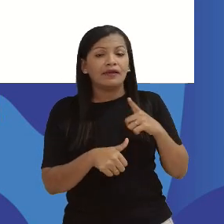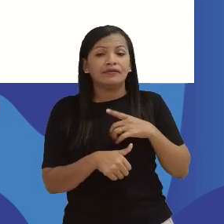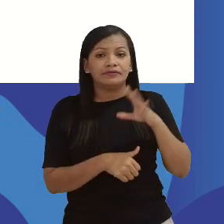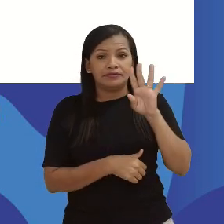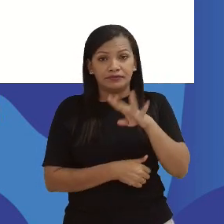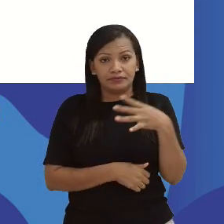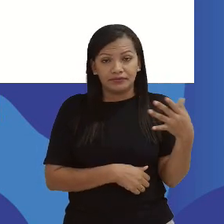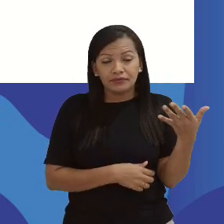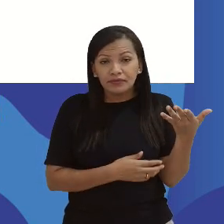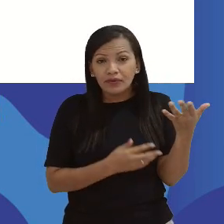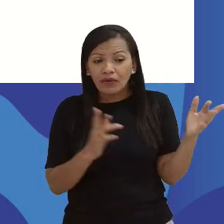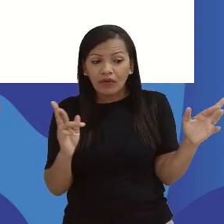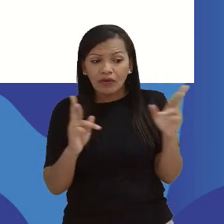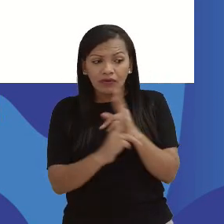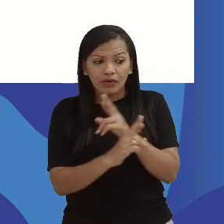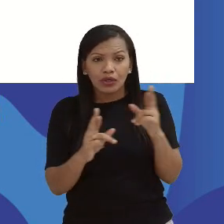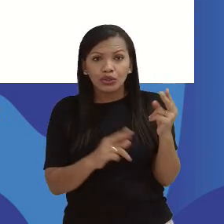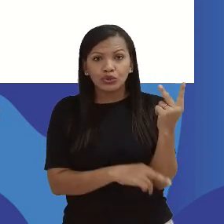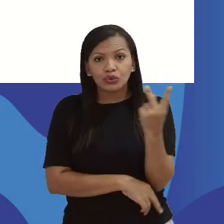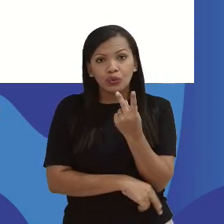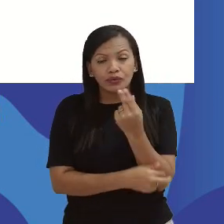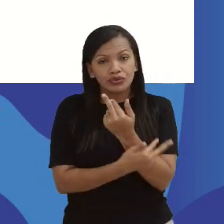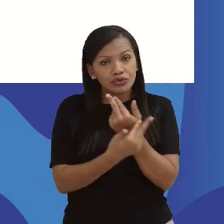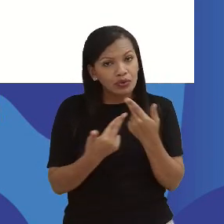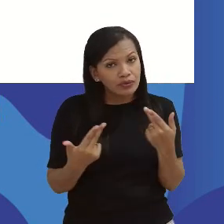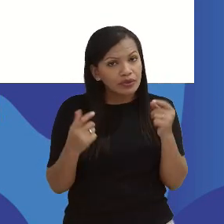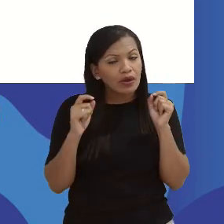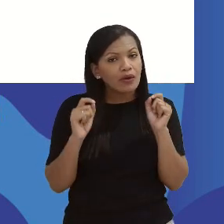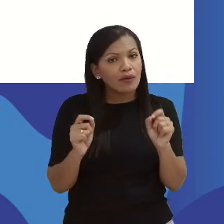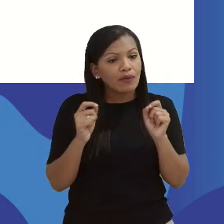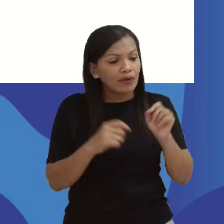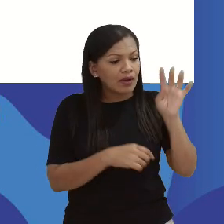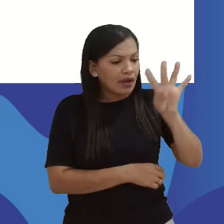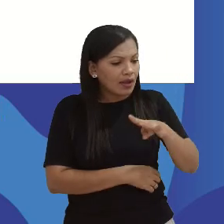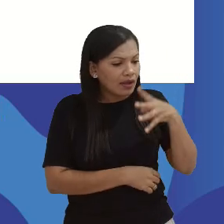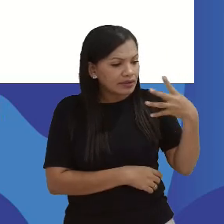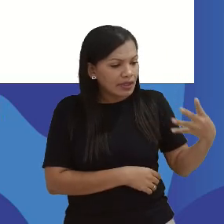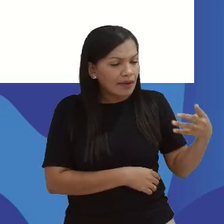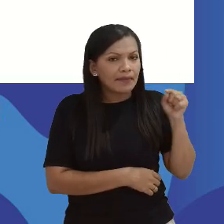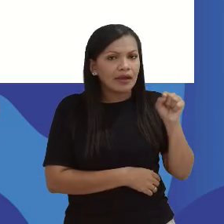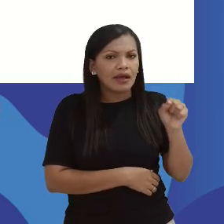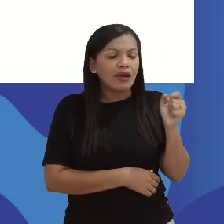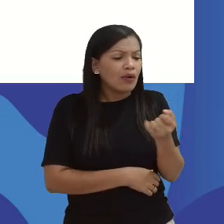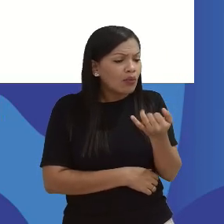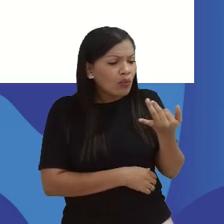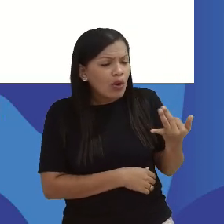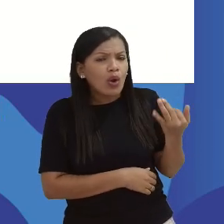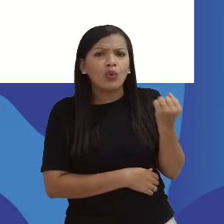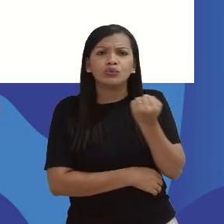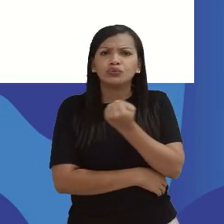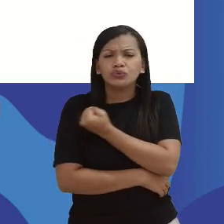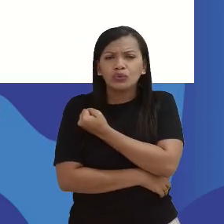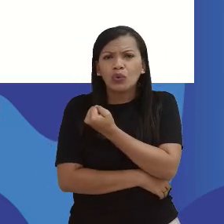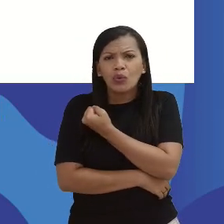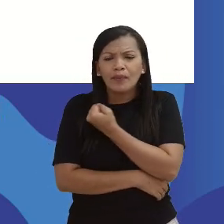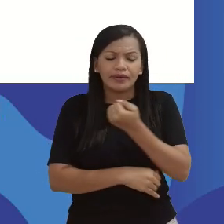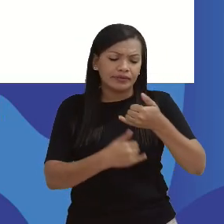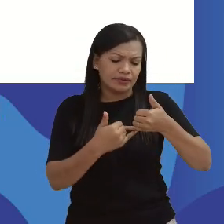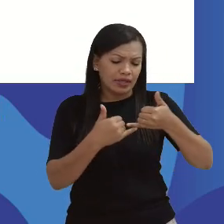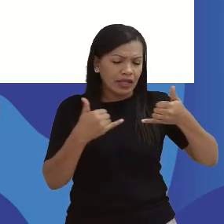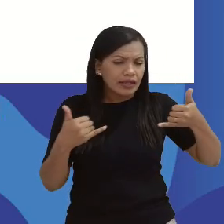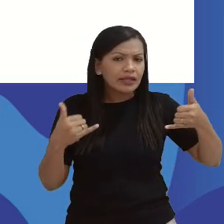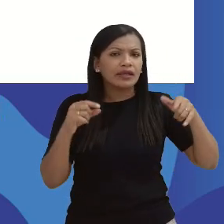tabela relacionando duas coisas. No caso da tabela, eu vou relacionar quais são os valores que estão na linha